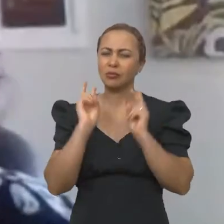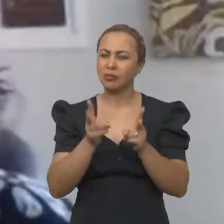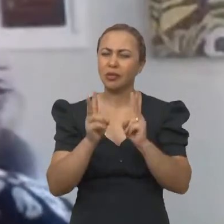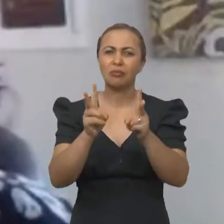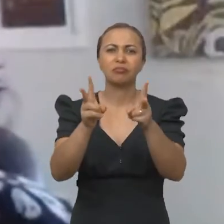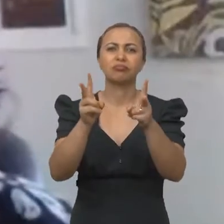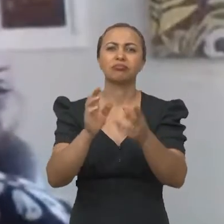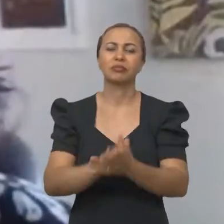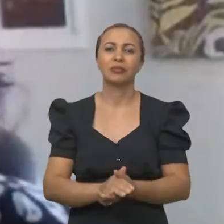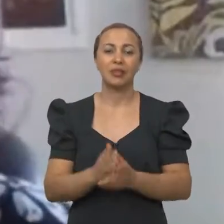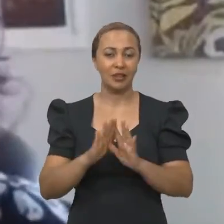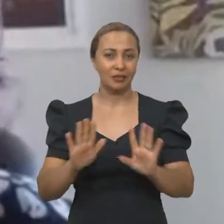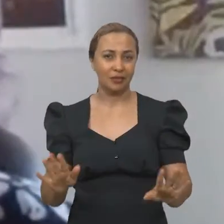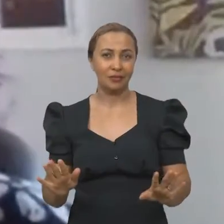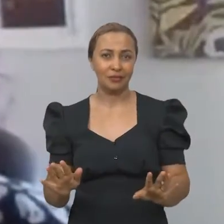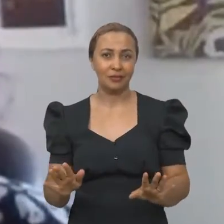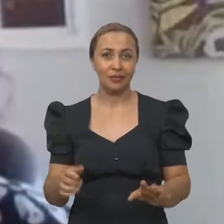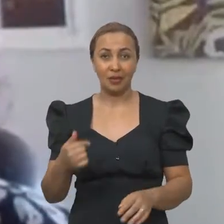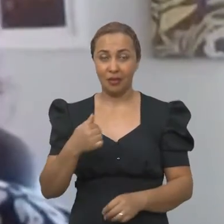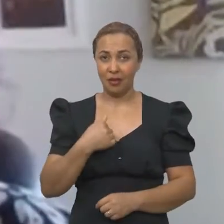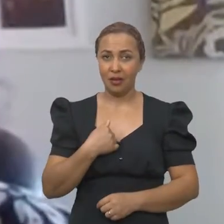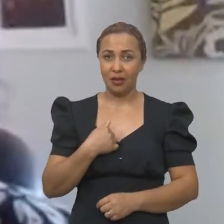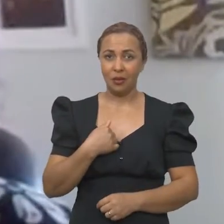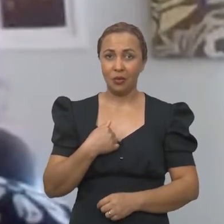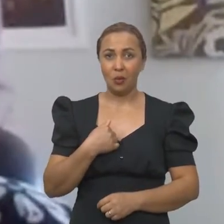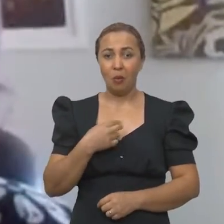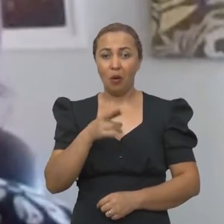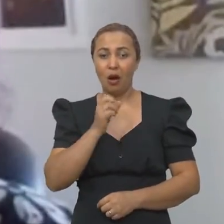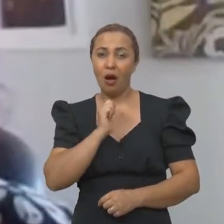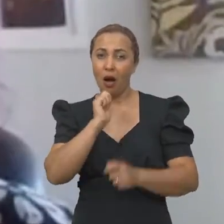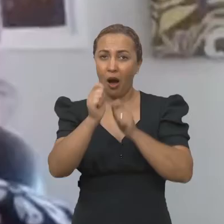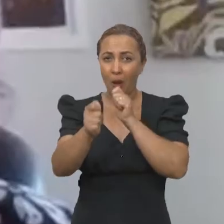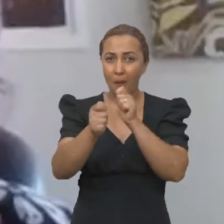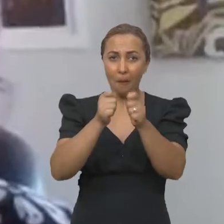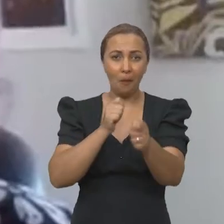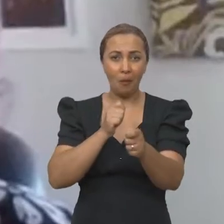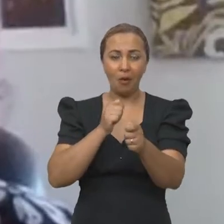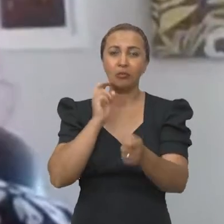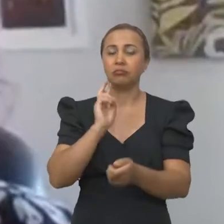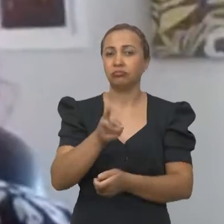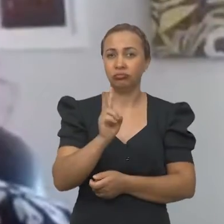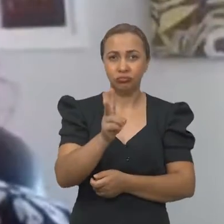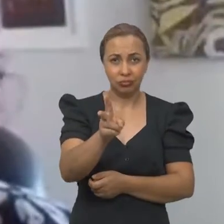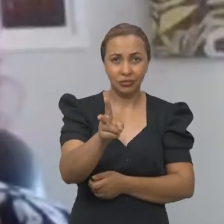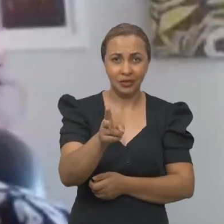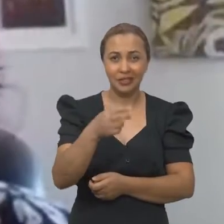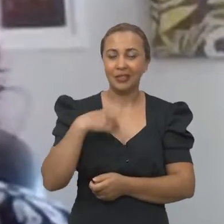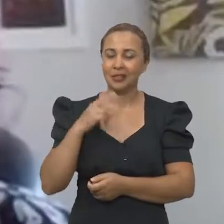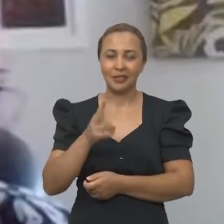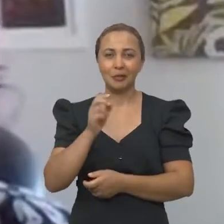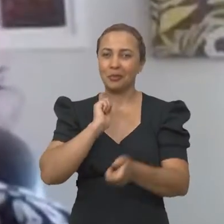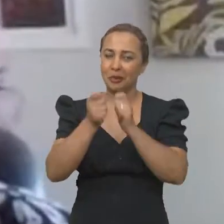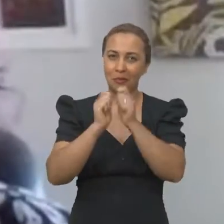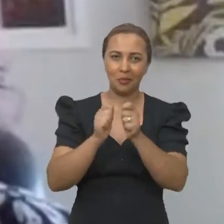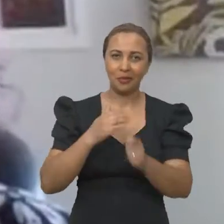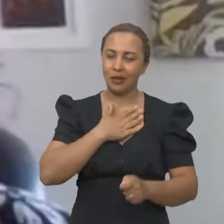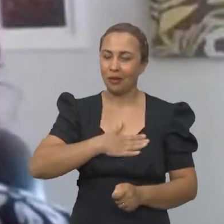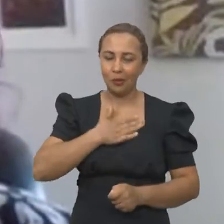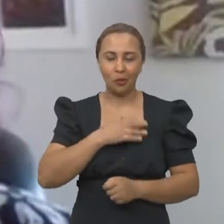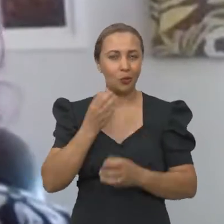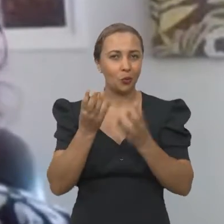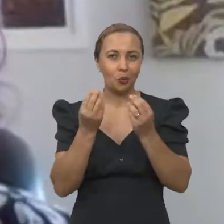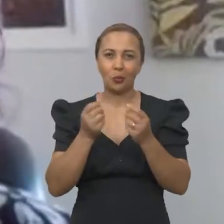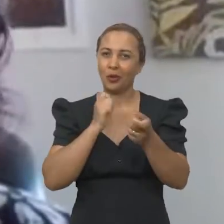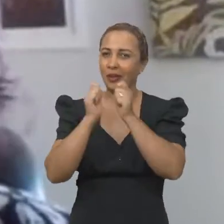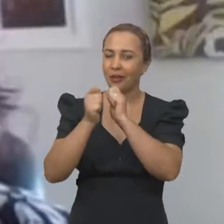muito dependente dela, né? E aí, assim, eu sou repórter sempre, eu acho que eu sempre vou ser repórter e eu